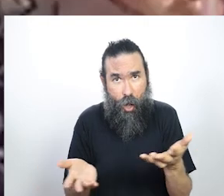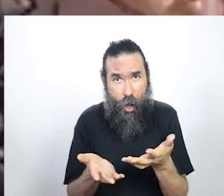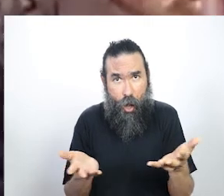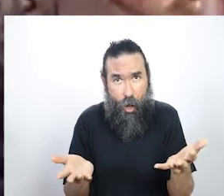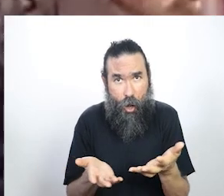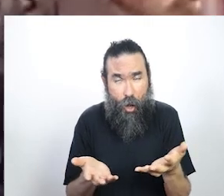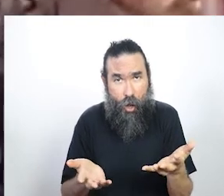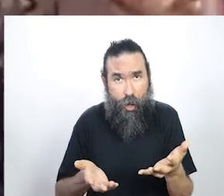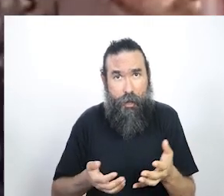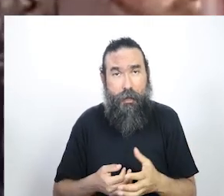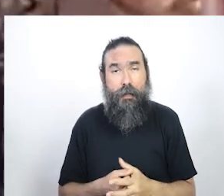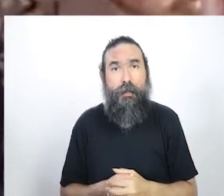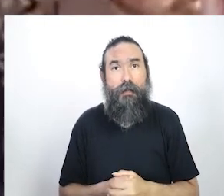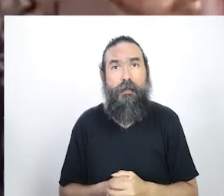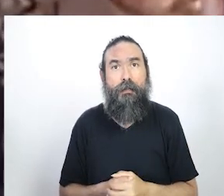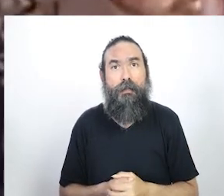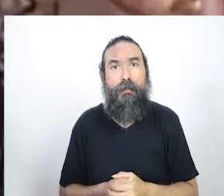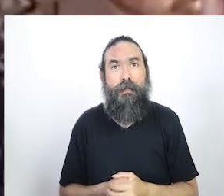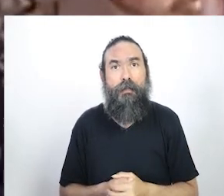falar agora?